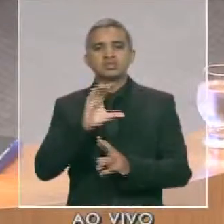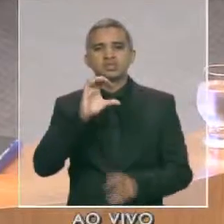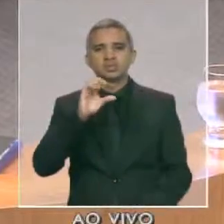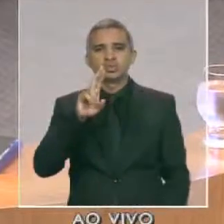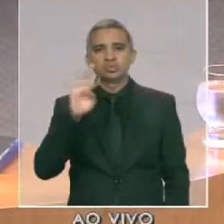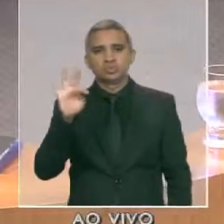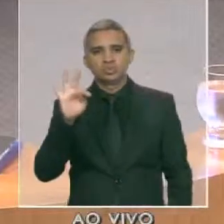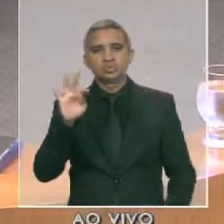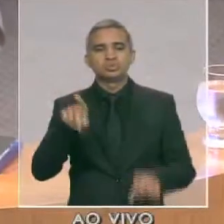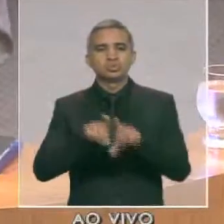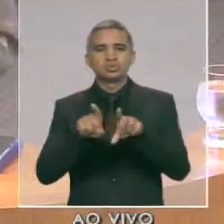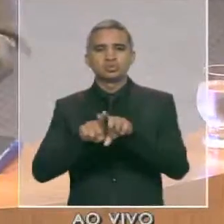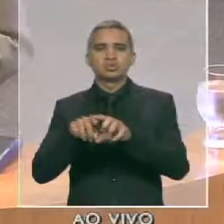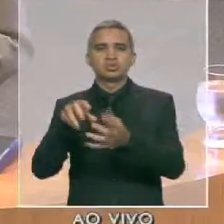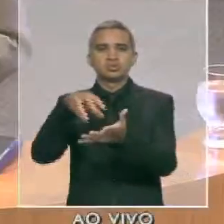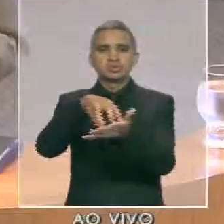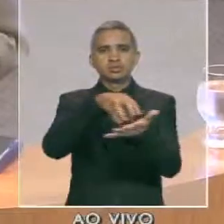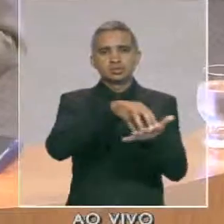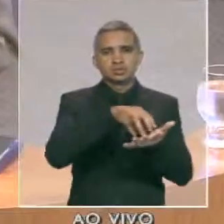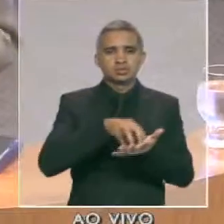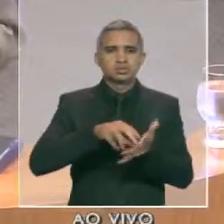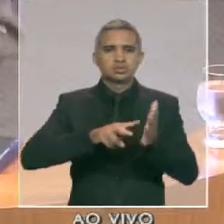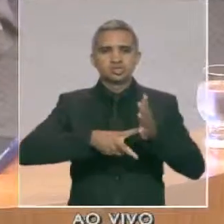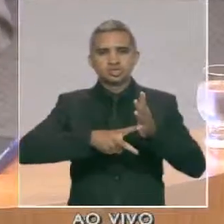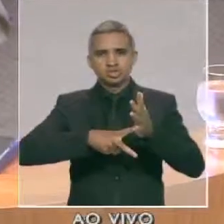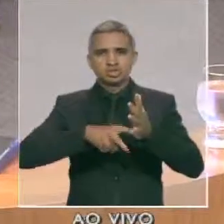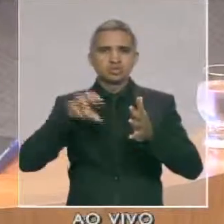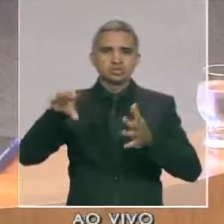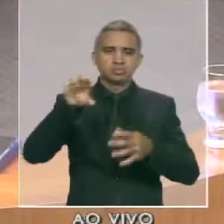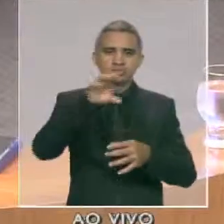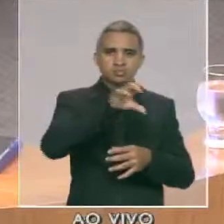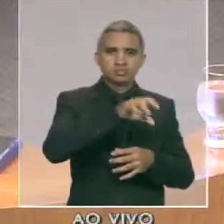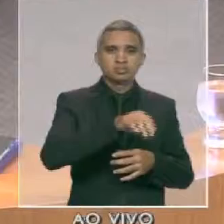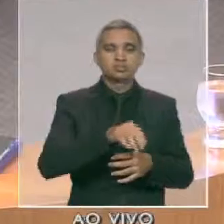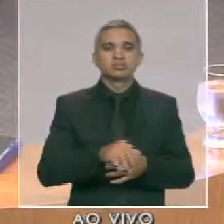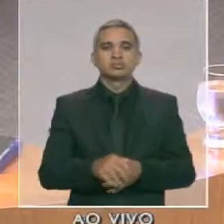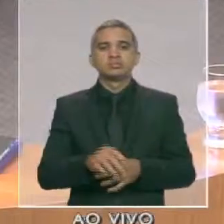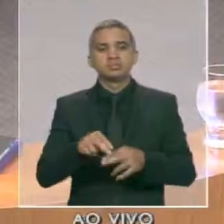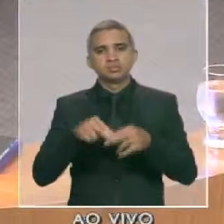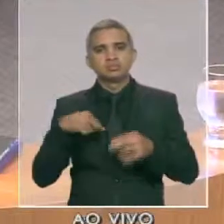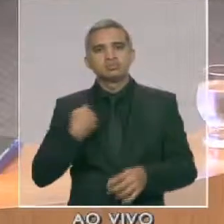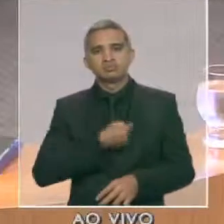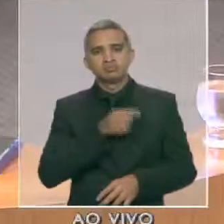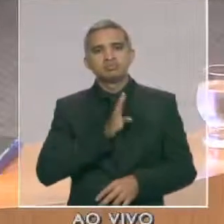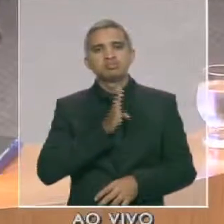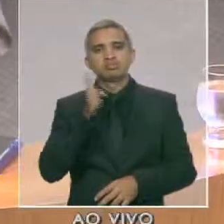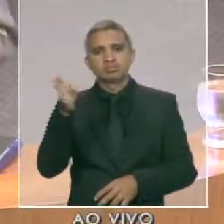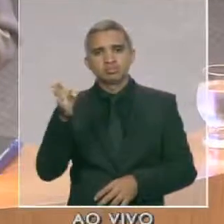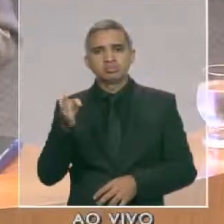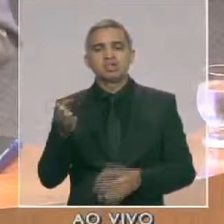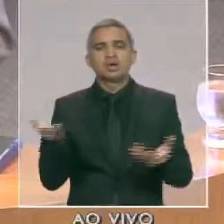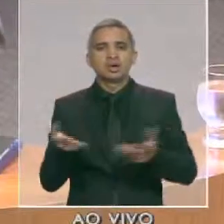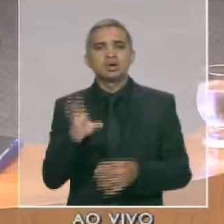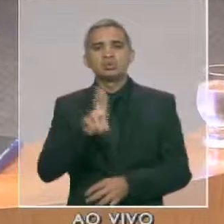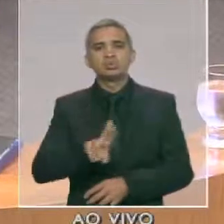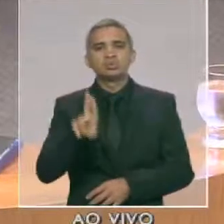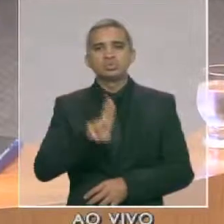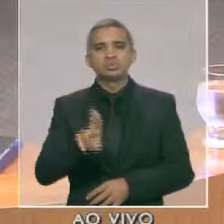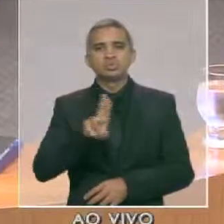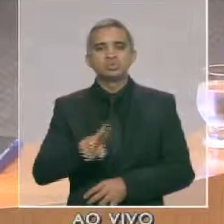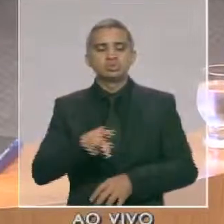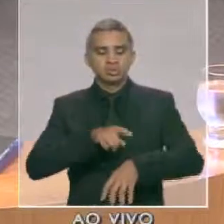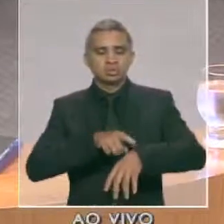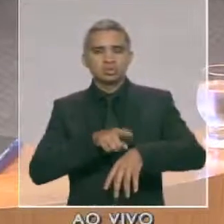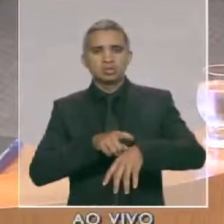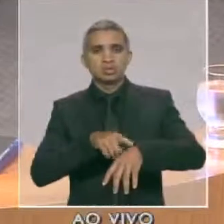centrais sindicais. Então, nós participamos deste evento e vamos fazer, certamente, neste momento, o uso para destacar. Mas, se não der tempo, nós